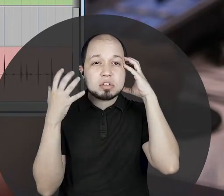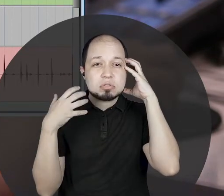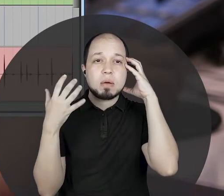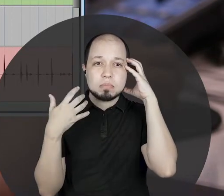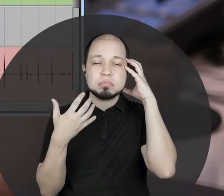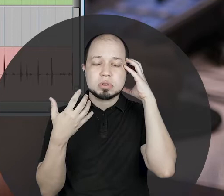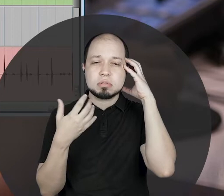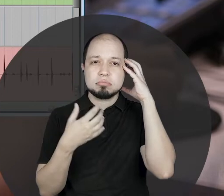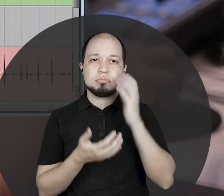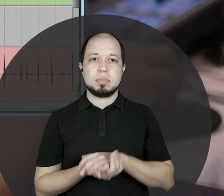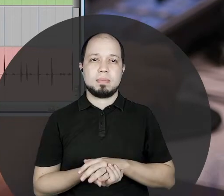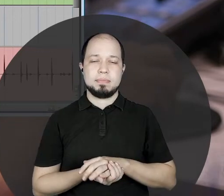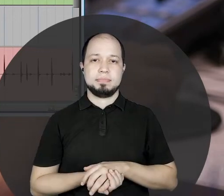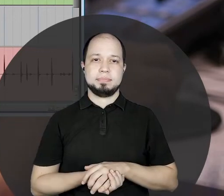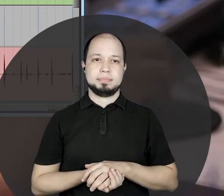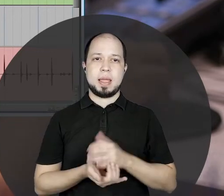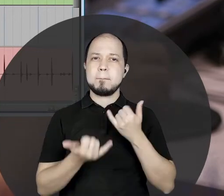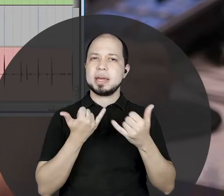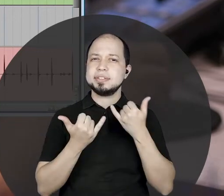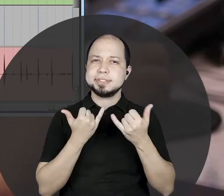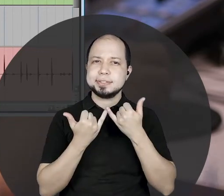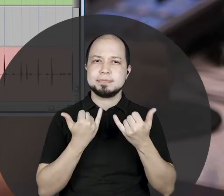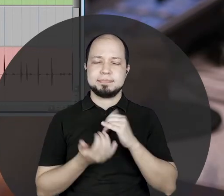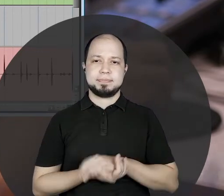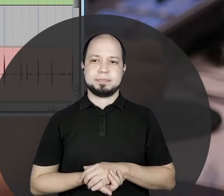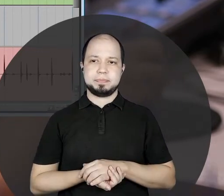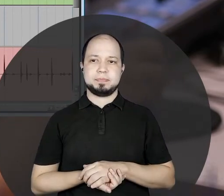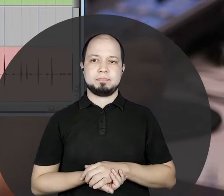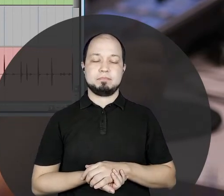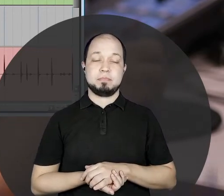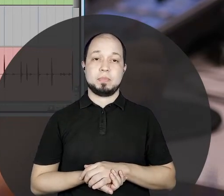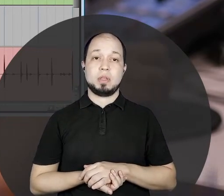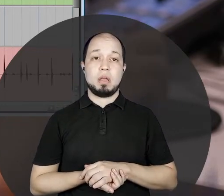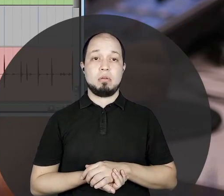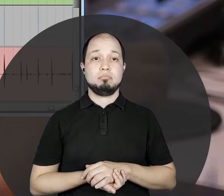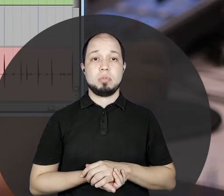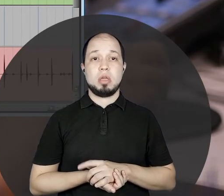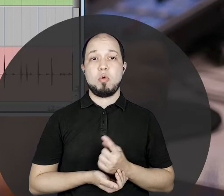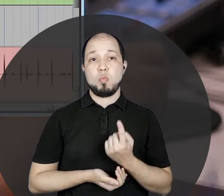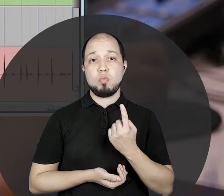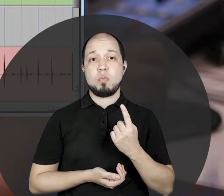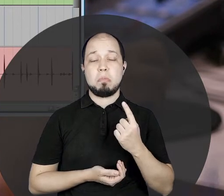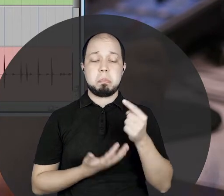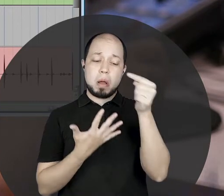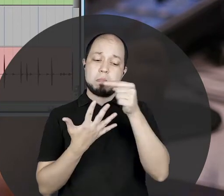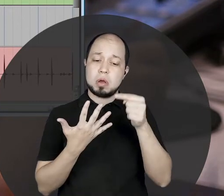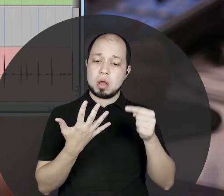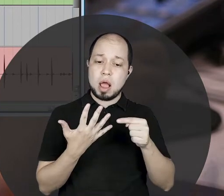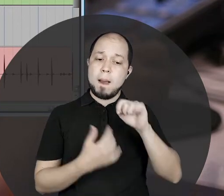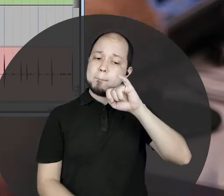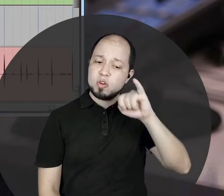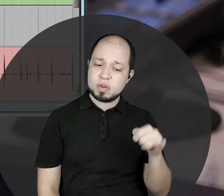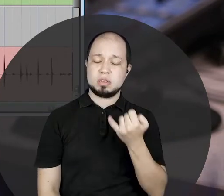Um uma das possibilidades é essa, a gente aproveitar algum efeito,